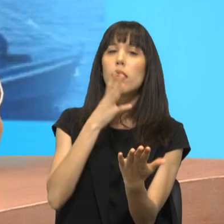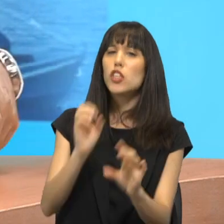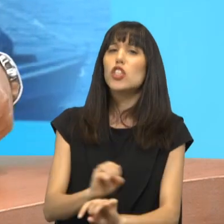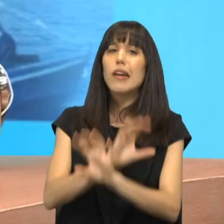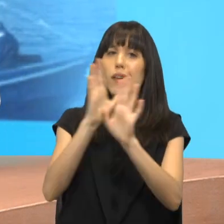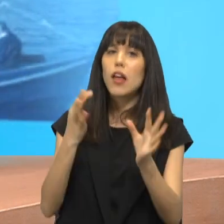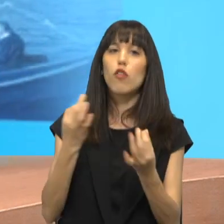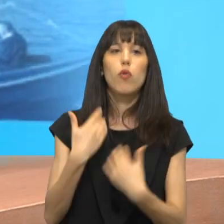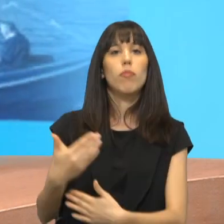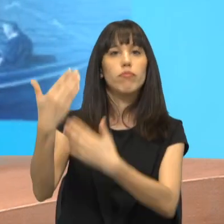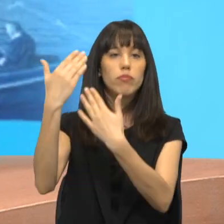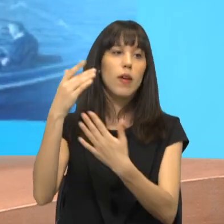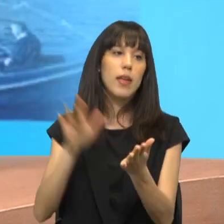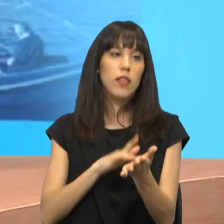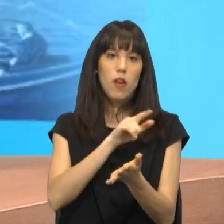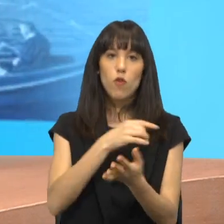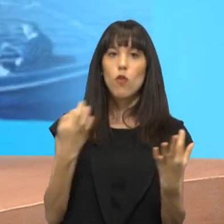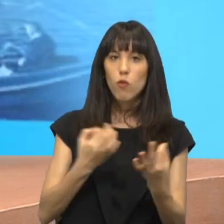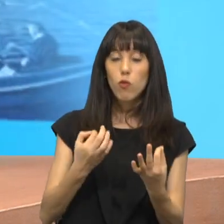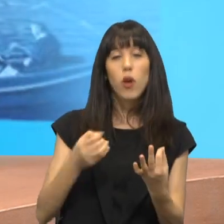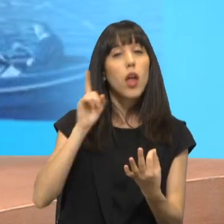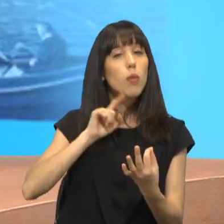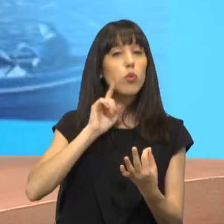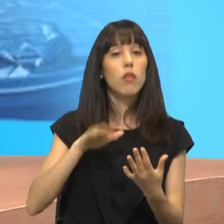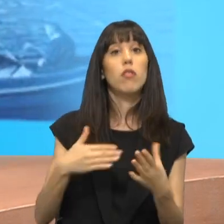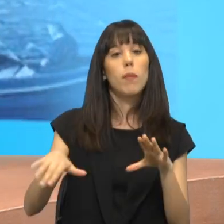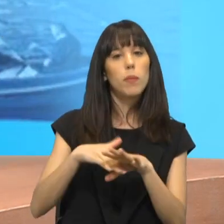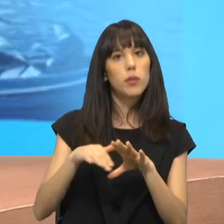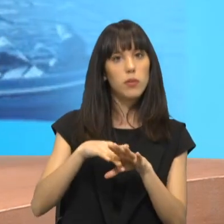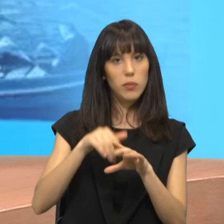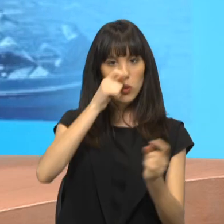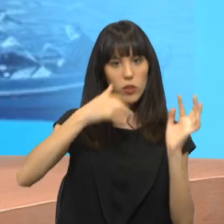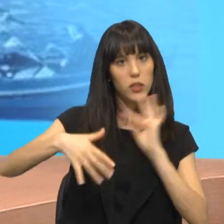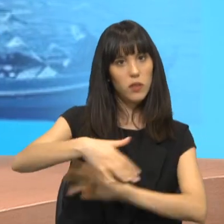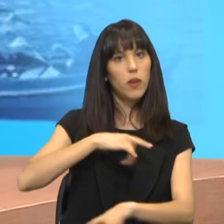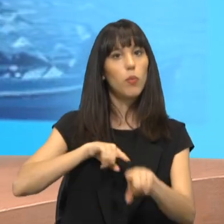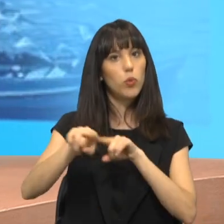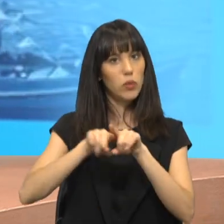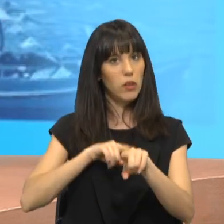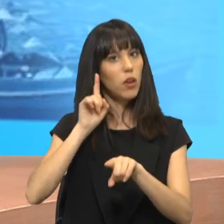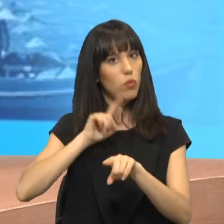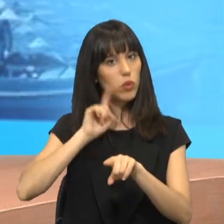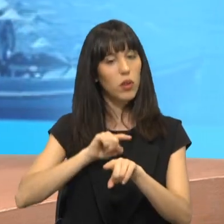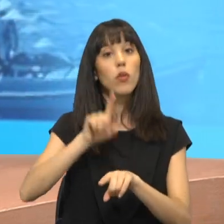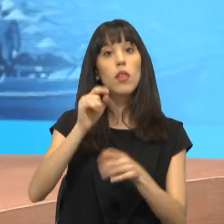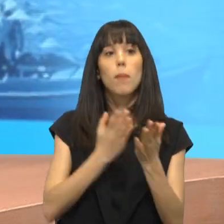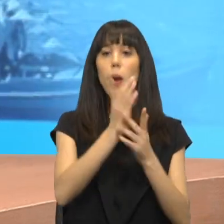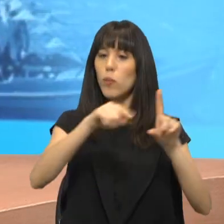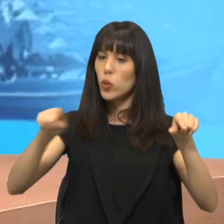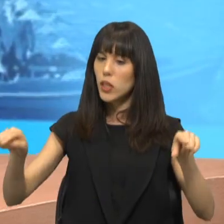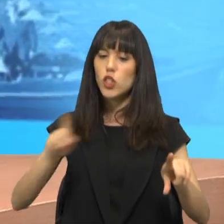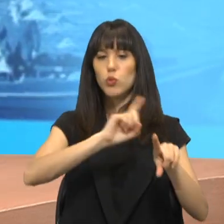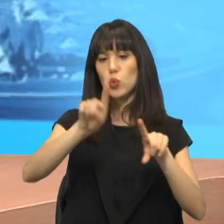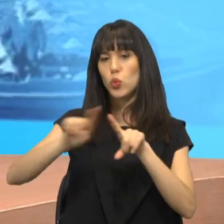claramente a importância da participação cívica e política, a importância do pluralismo, portanto estamos a falar